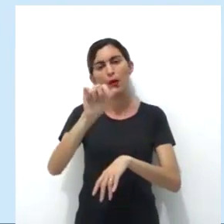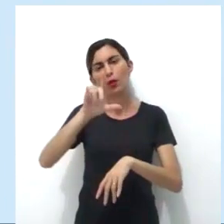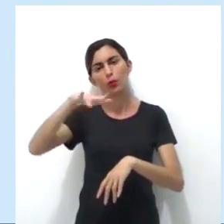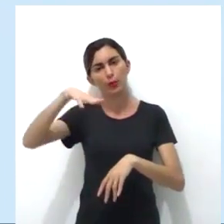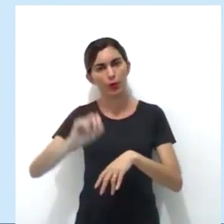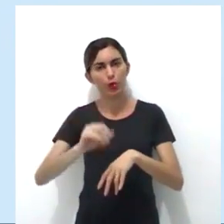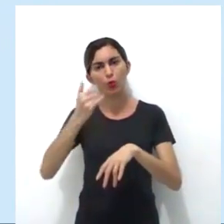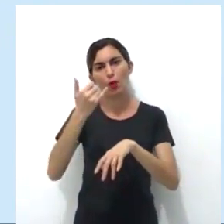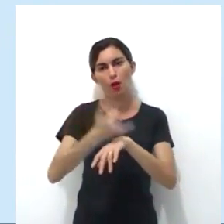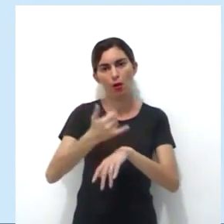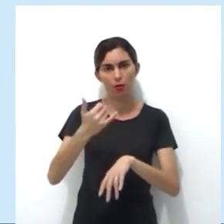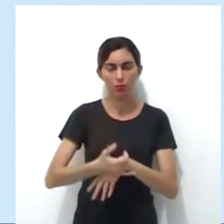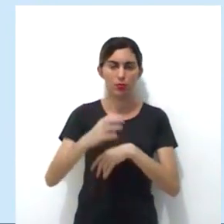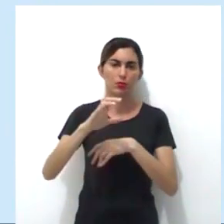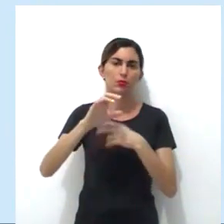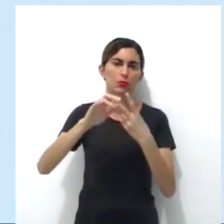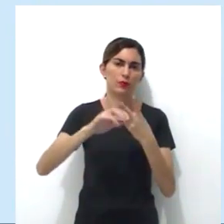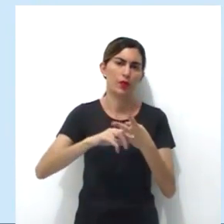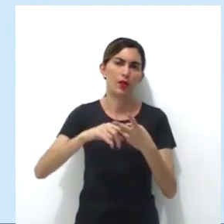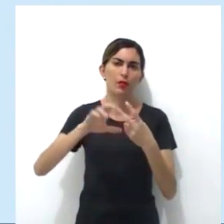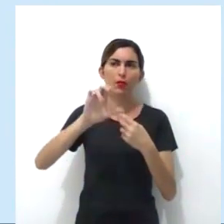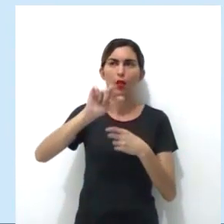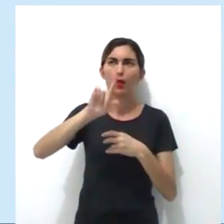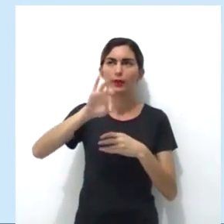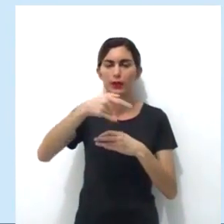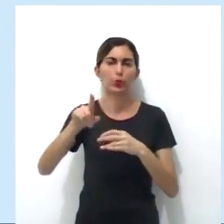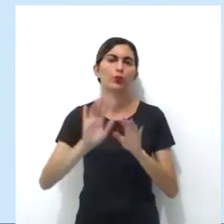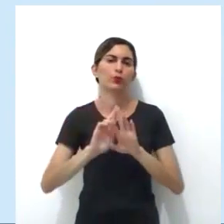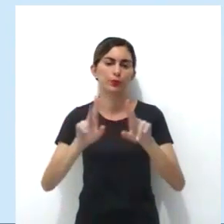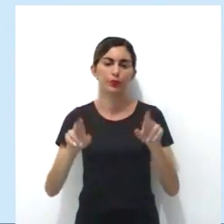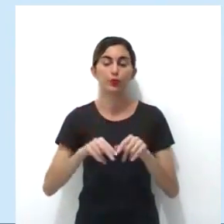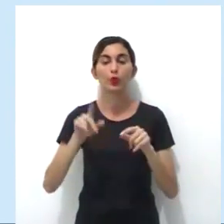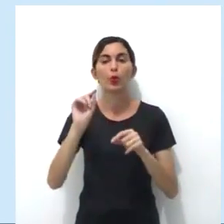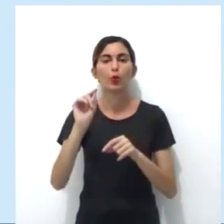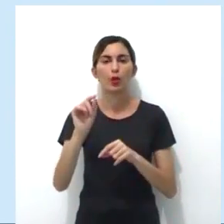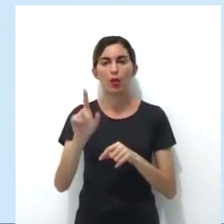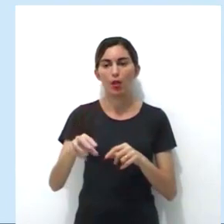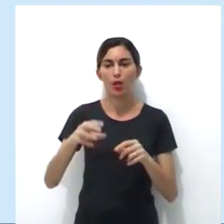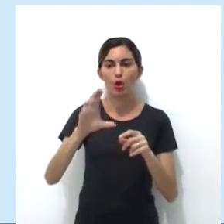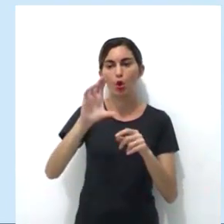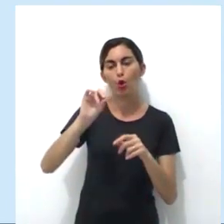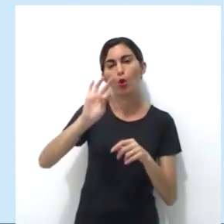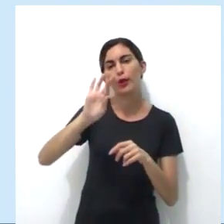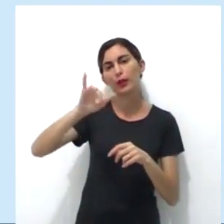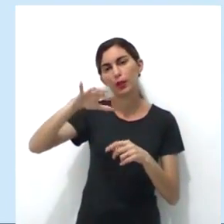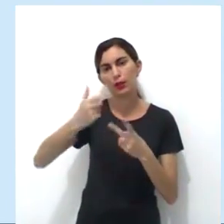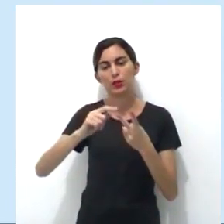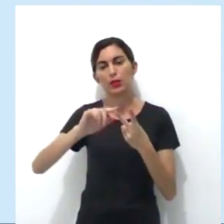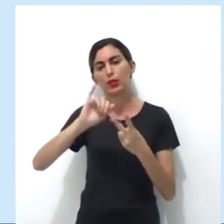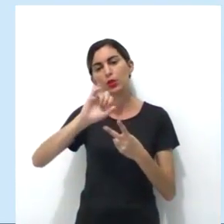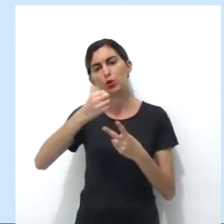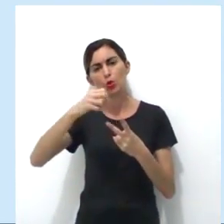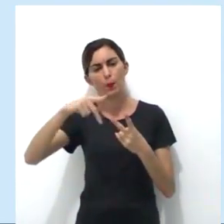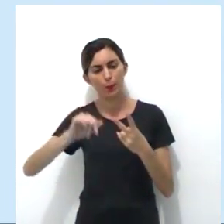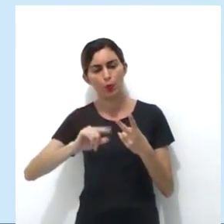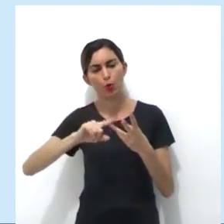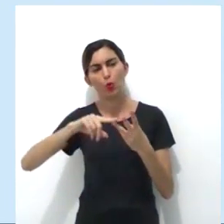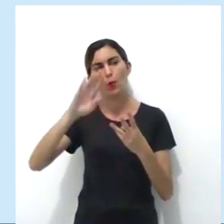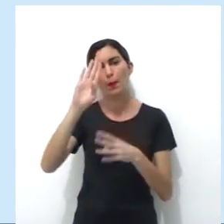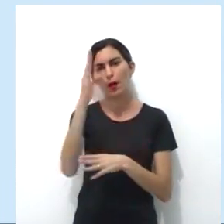importante lembrar do que são os bons condutores térmicos e bons isolantes. Então, os condutores térmicos são metais